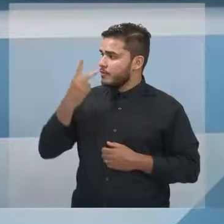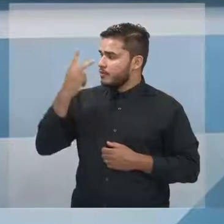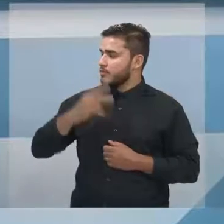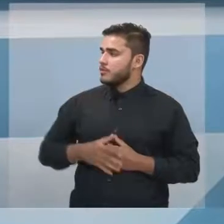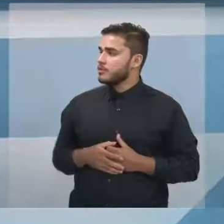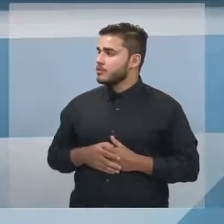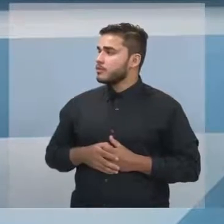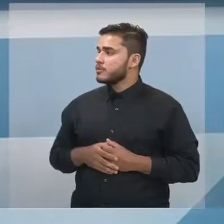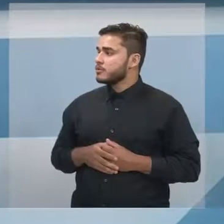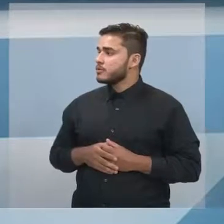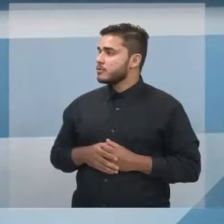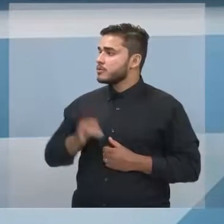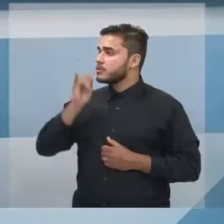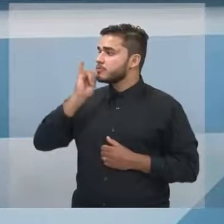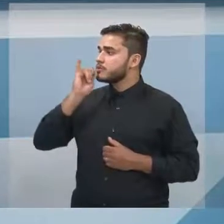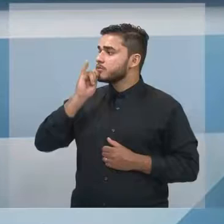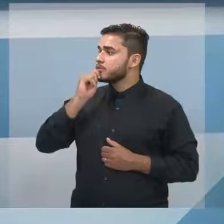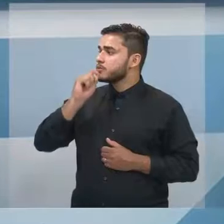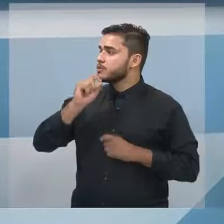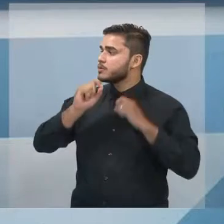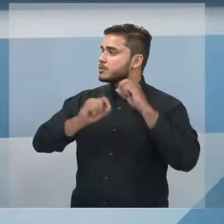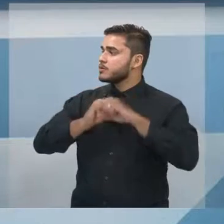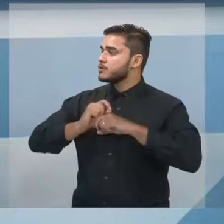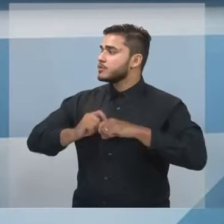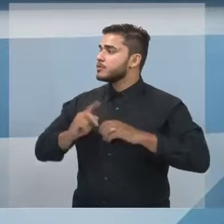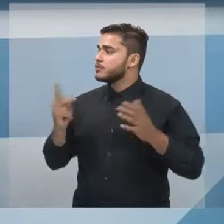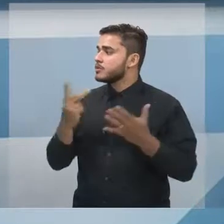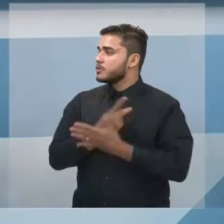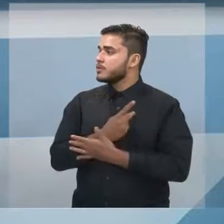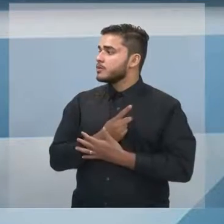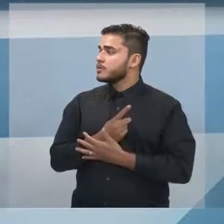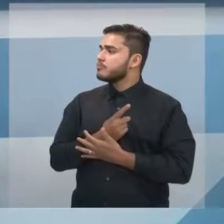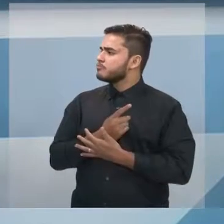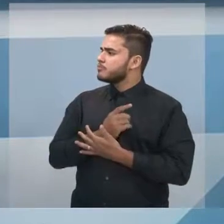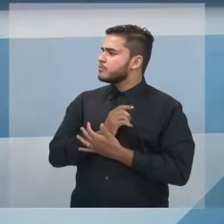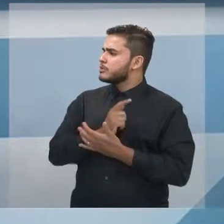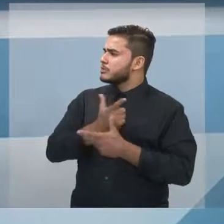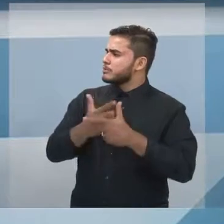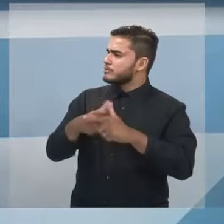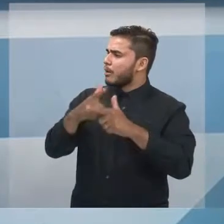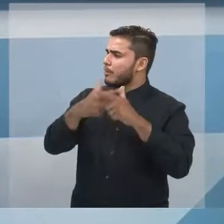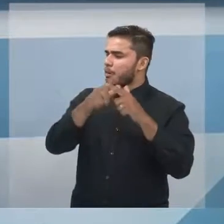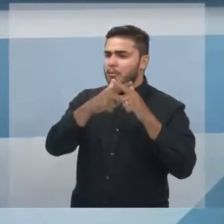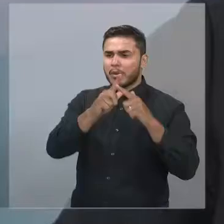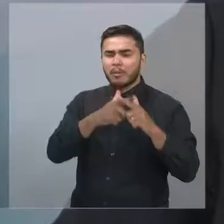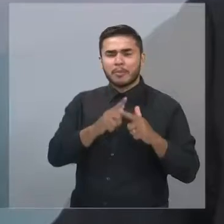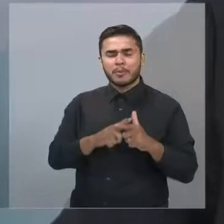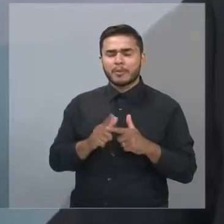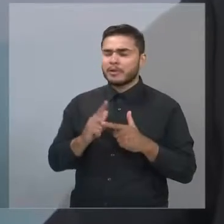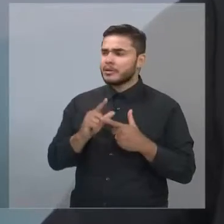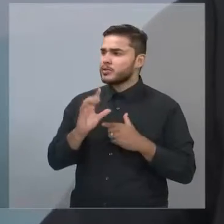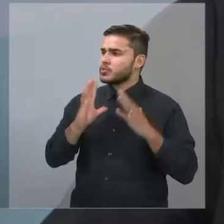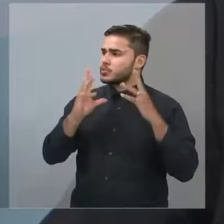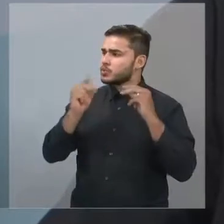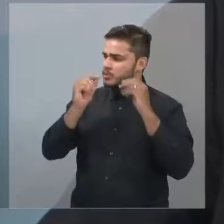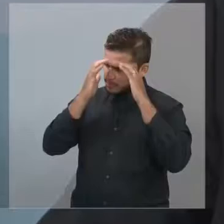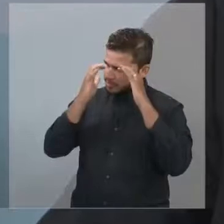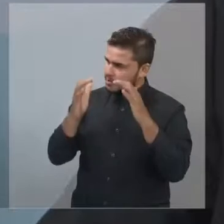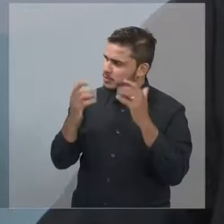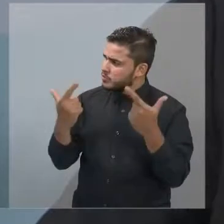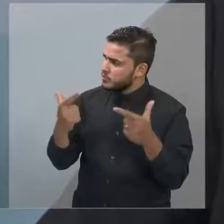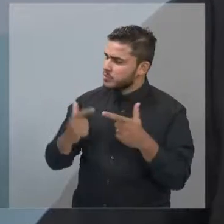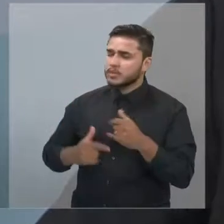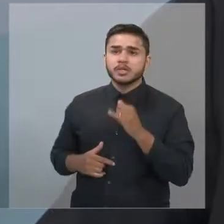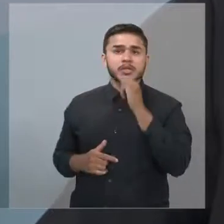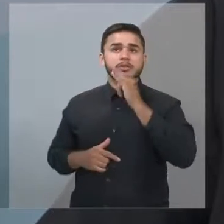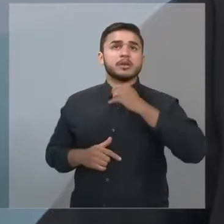aos valores. E o que se observa, na verdade, é uma degradação desses valores. Né? Não por